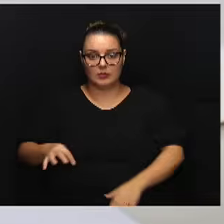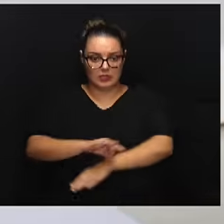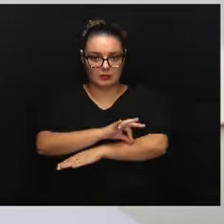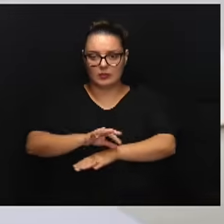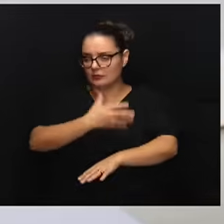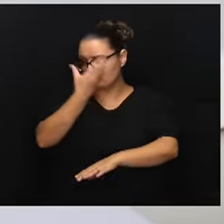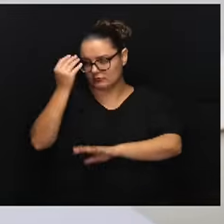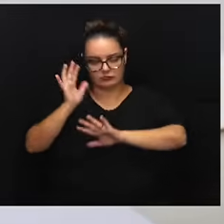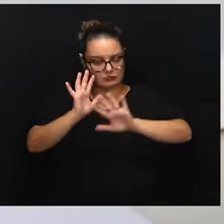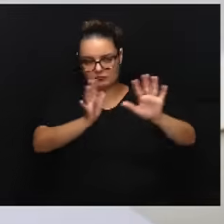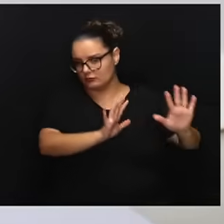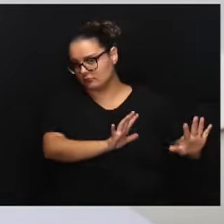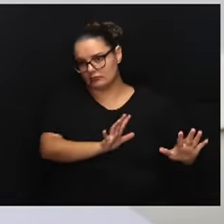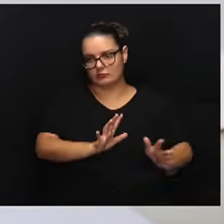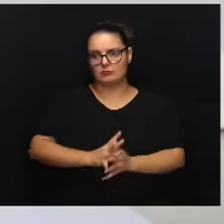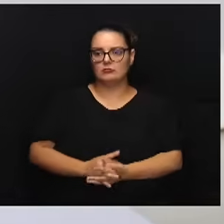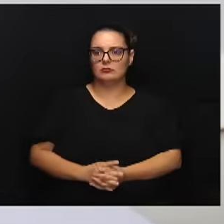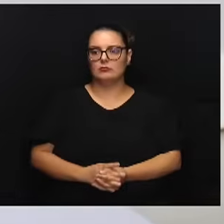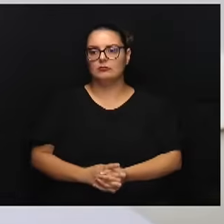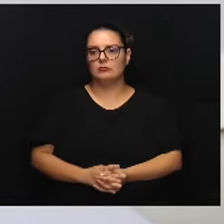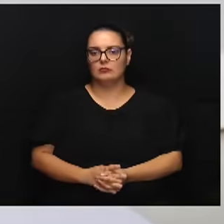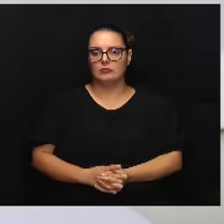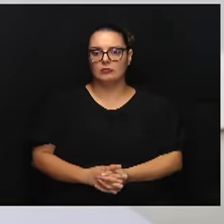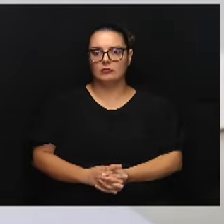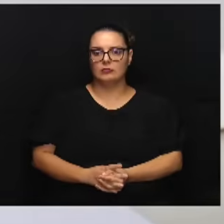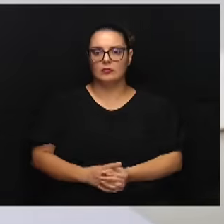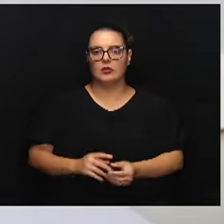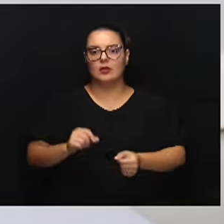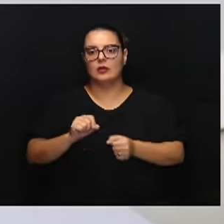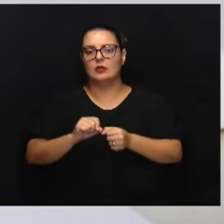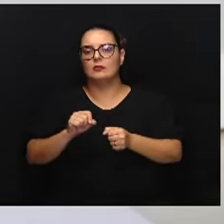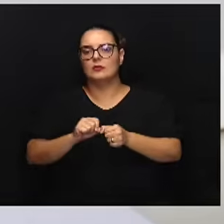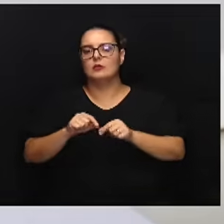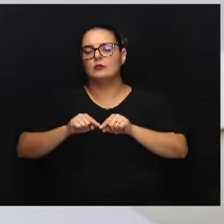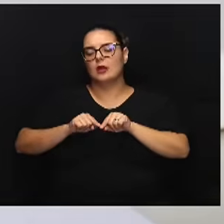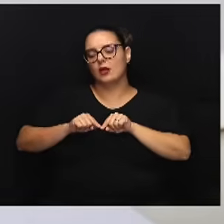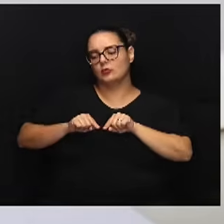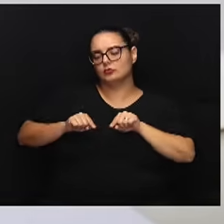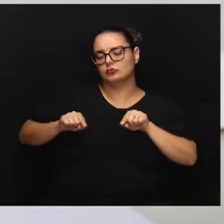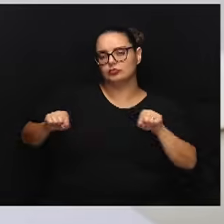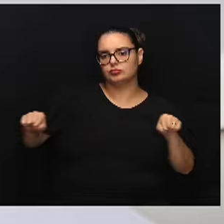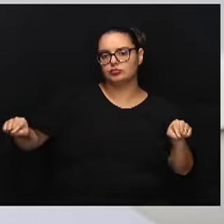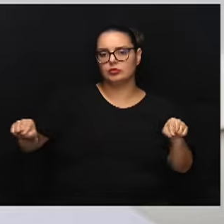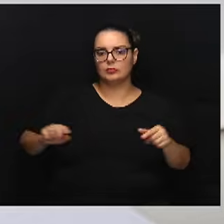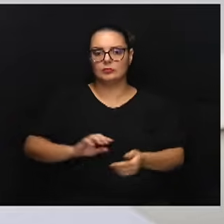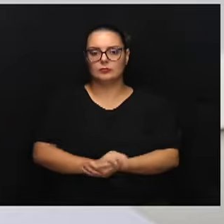régua. Deixa aqui. Ó, vamos fazer uma linha aqui.